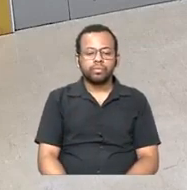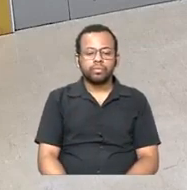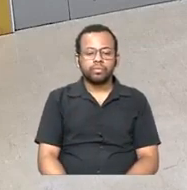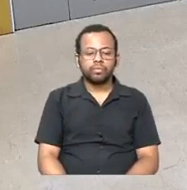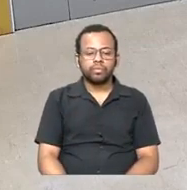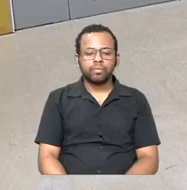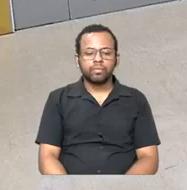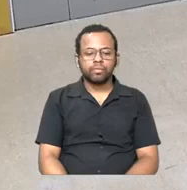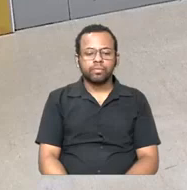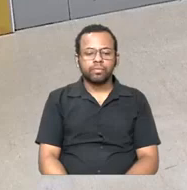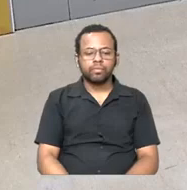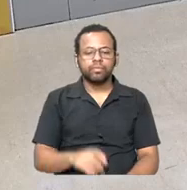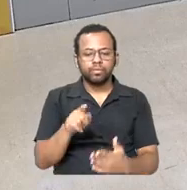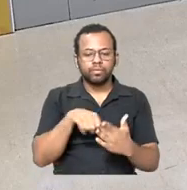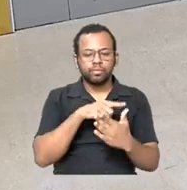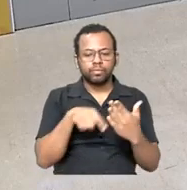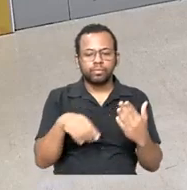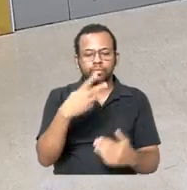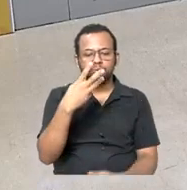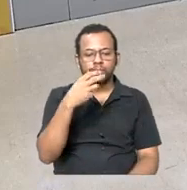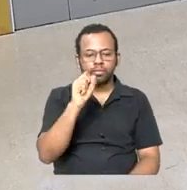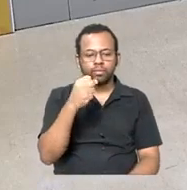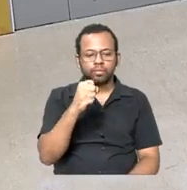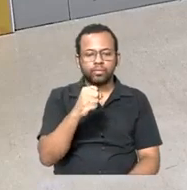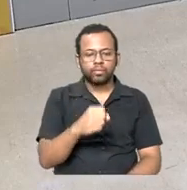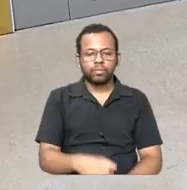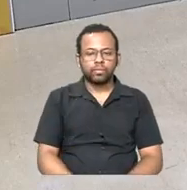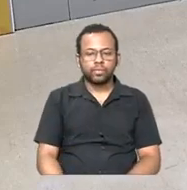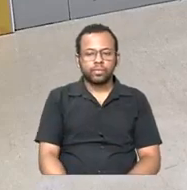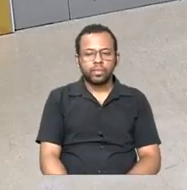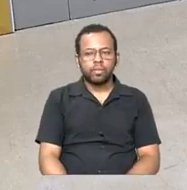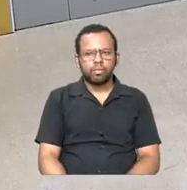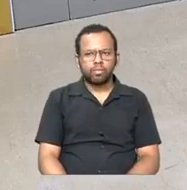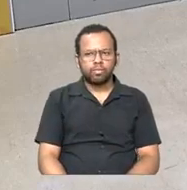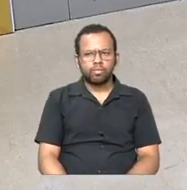sobe bola número 38 38